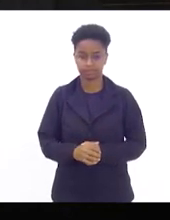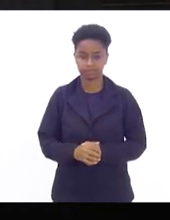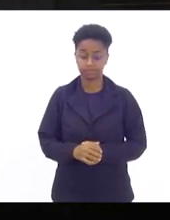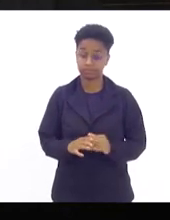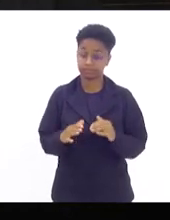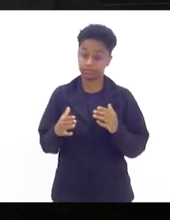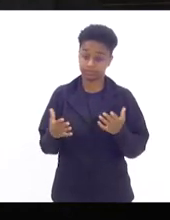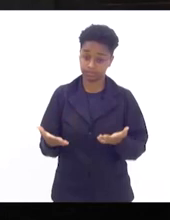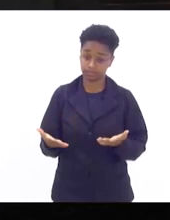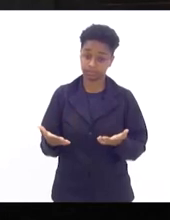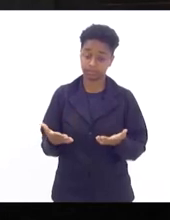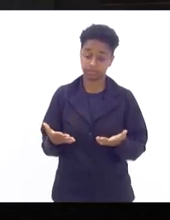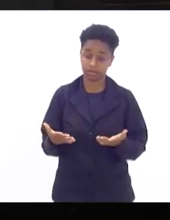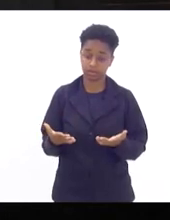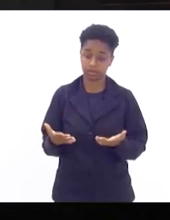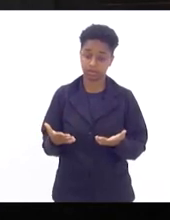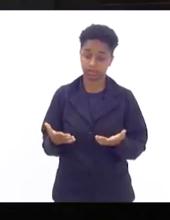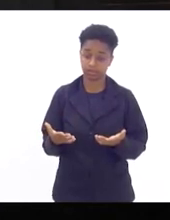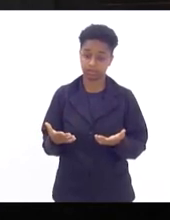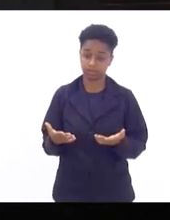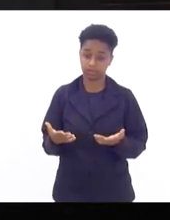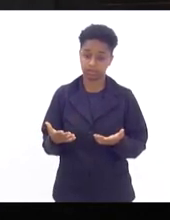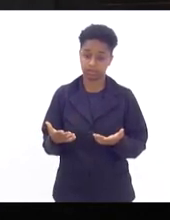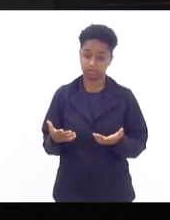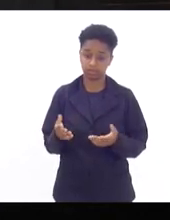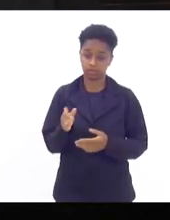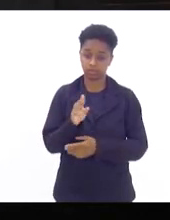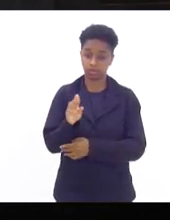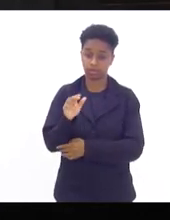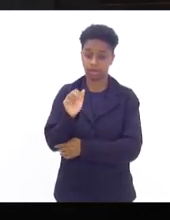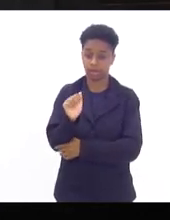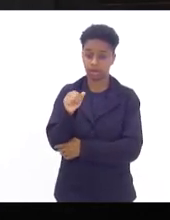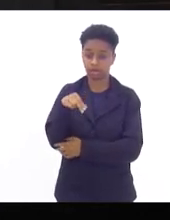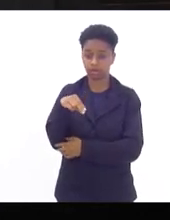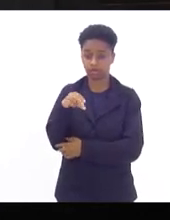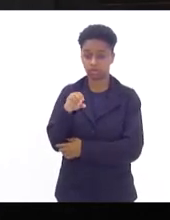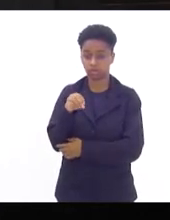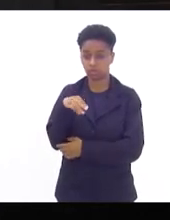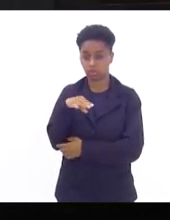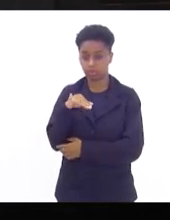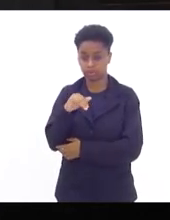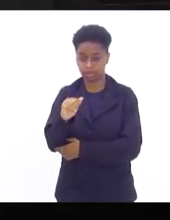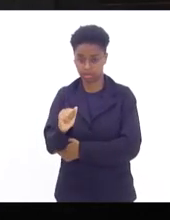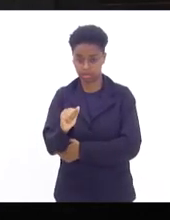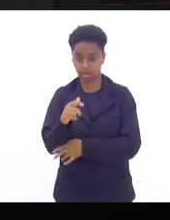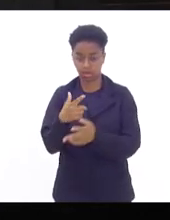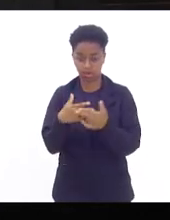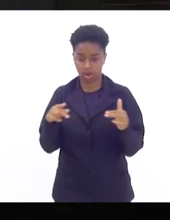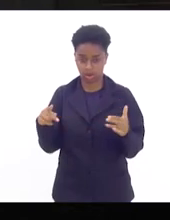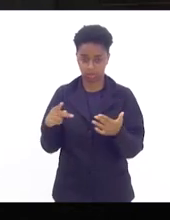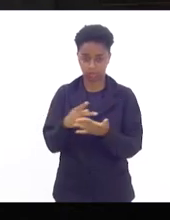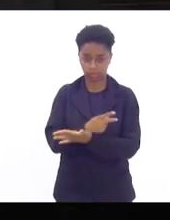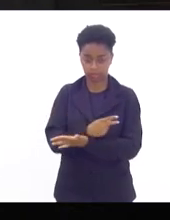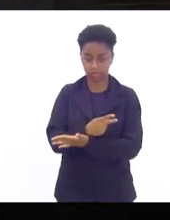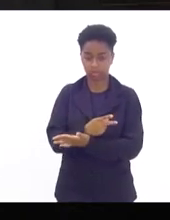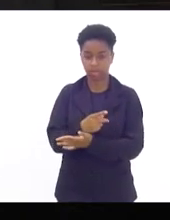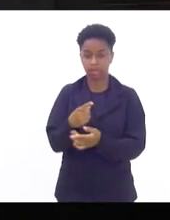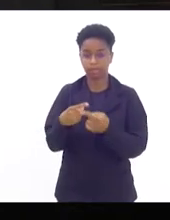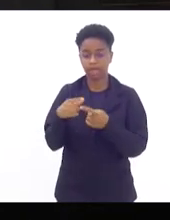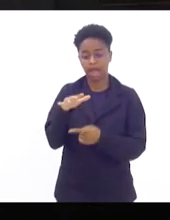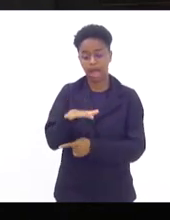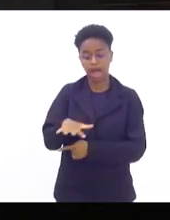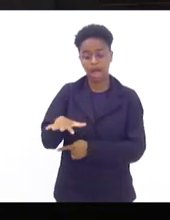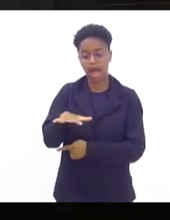Então, o fenômeno intitulado anomia, que grande parcela das áreas da